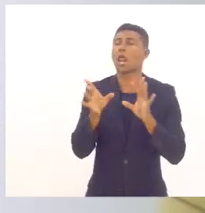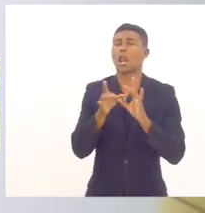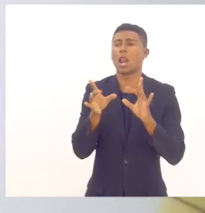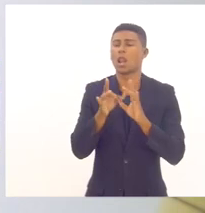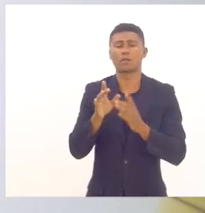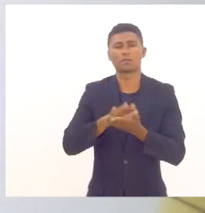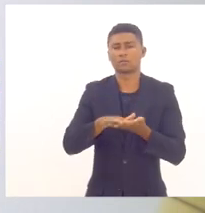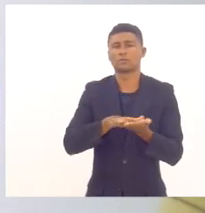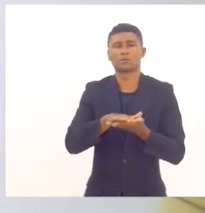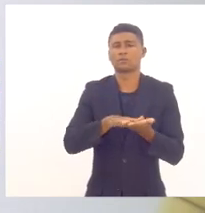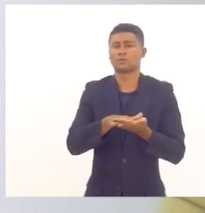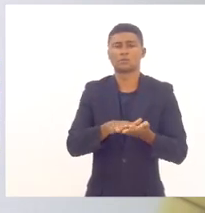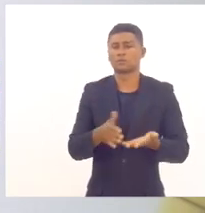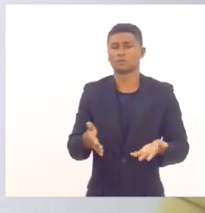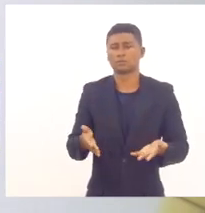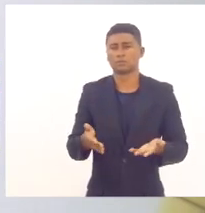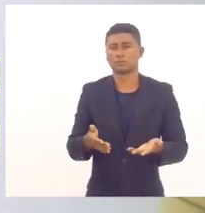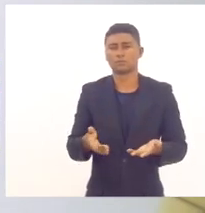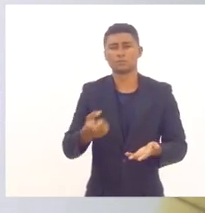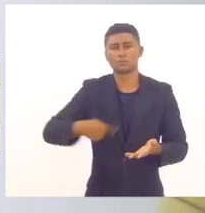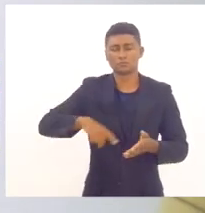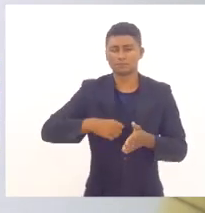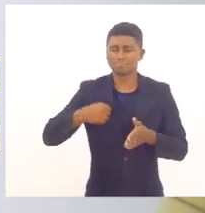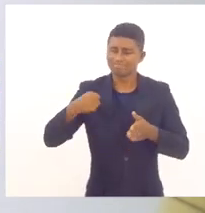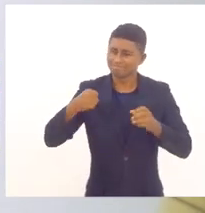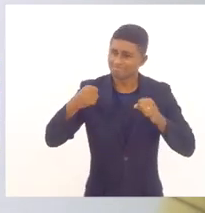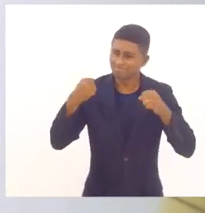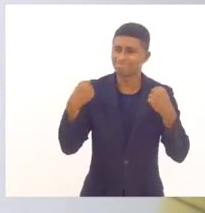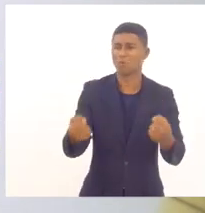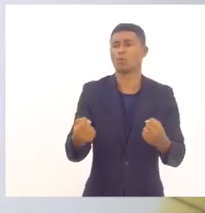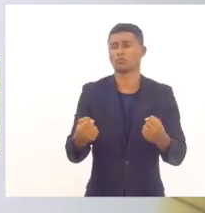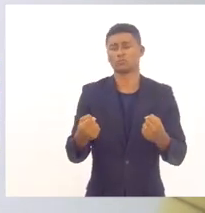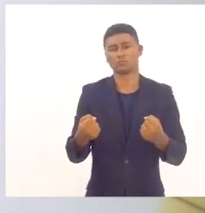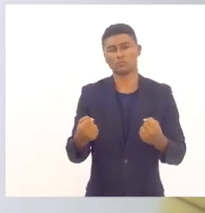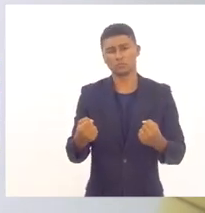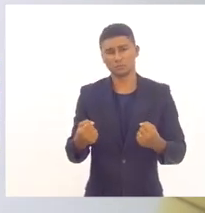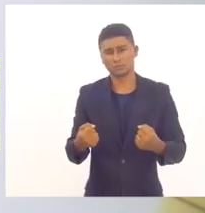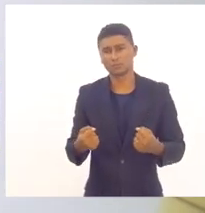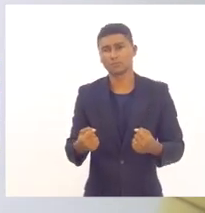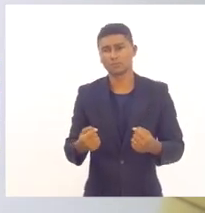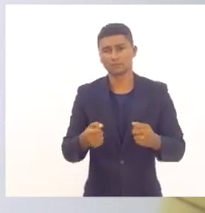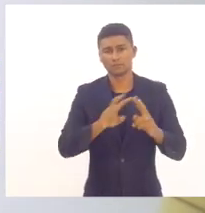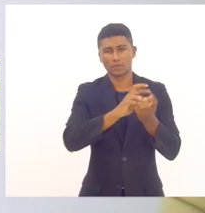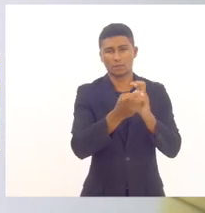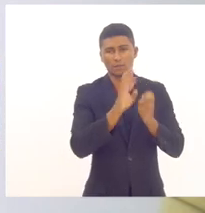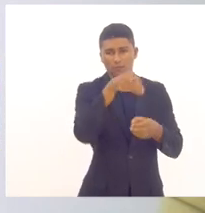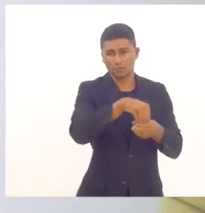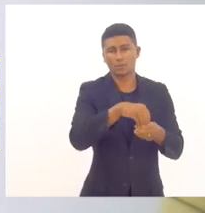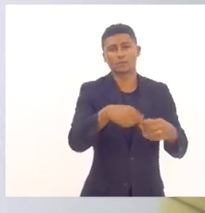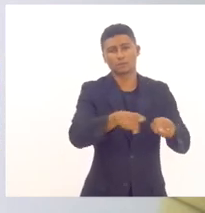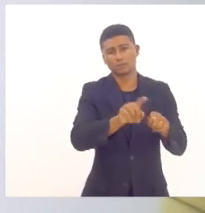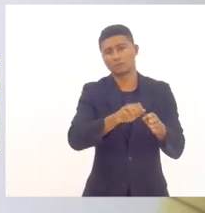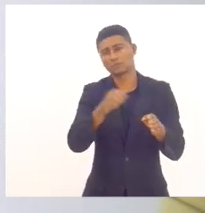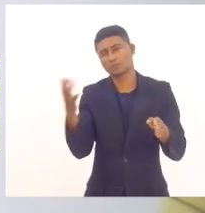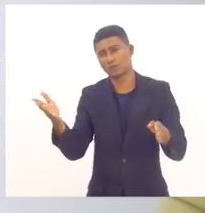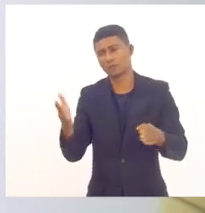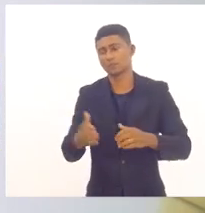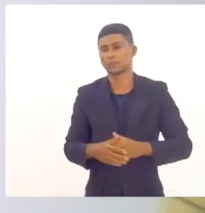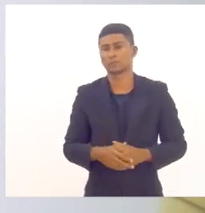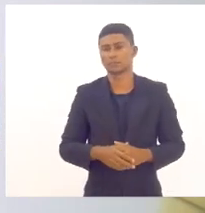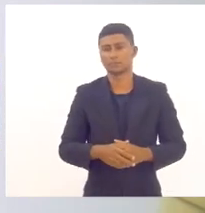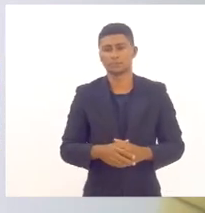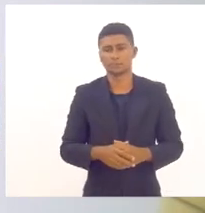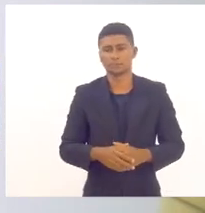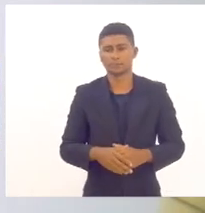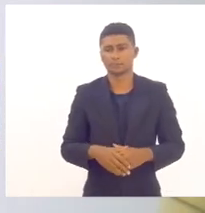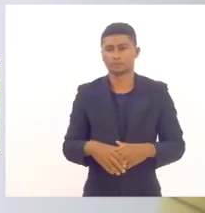gente está, sim, porque é na força, é na garra, dentro e fora da capoeira. Então, não existe